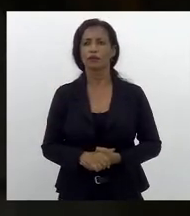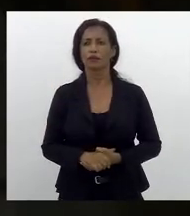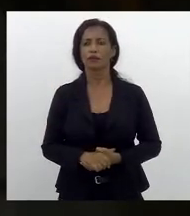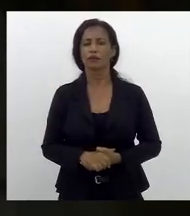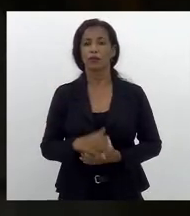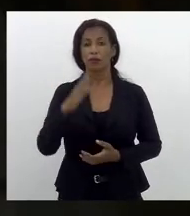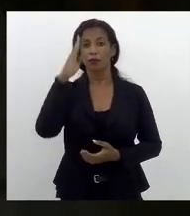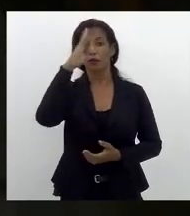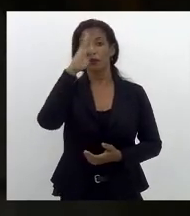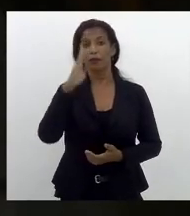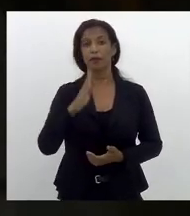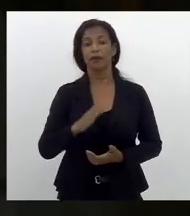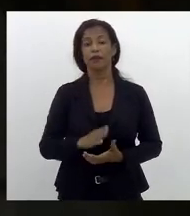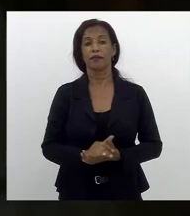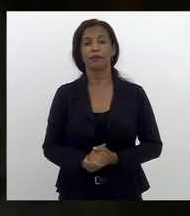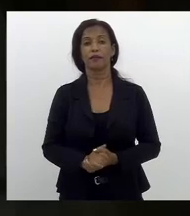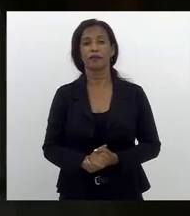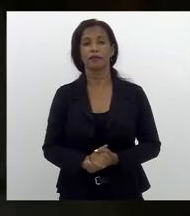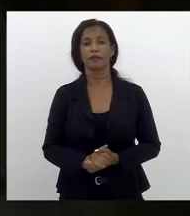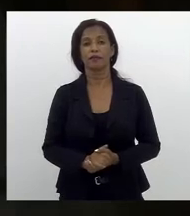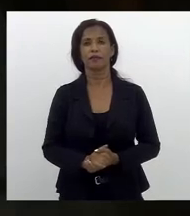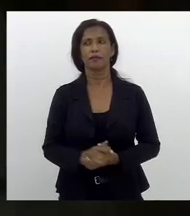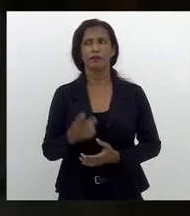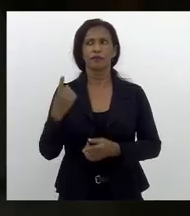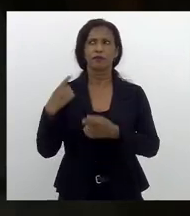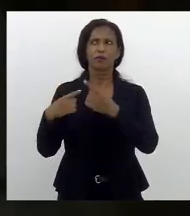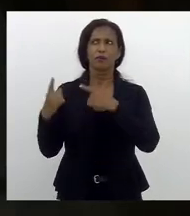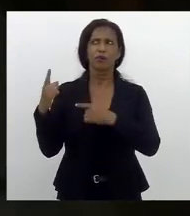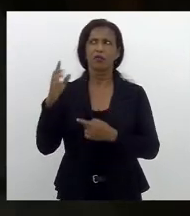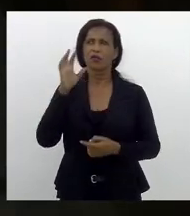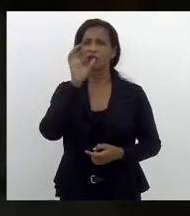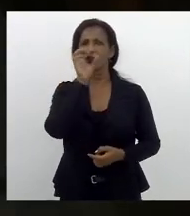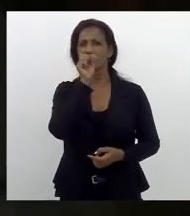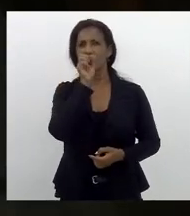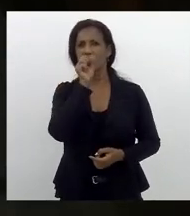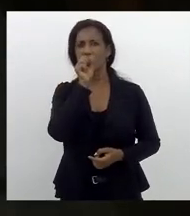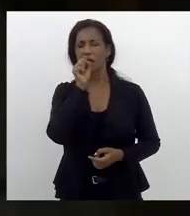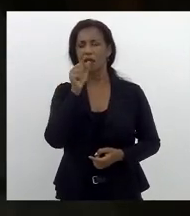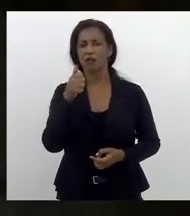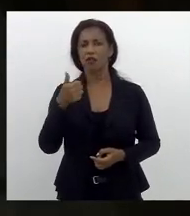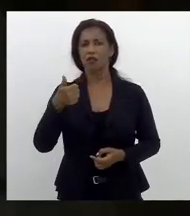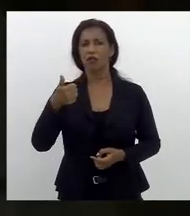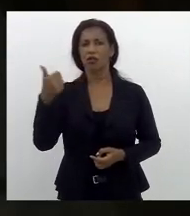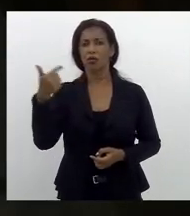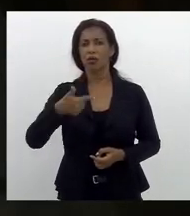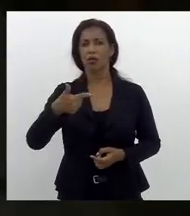no Brasil no último sábado, dia 2